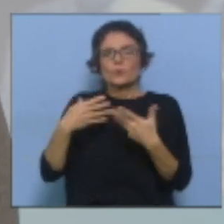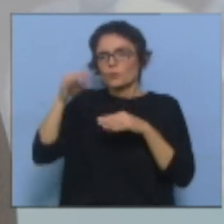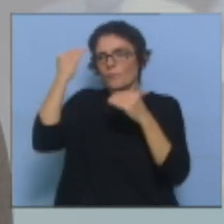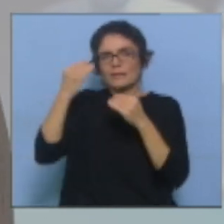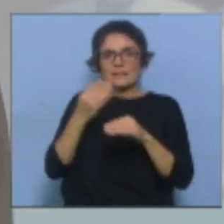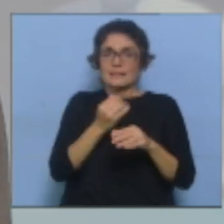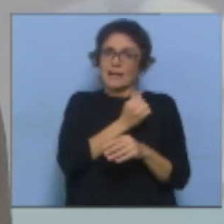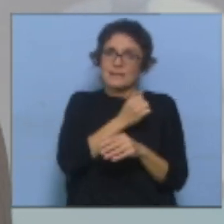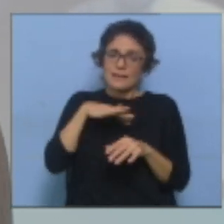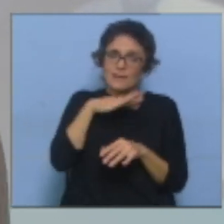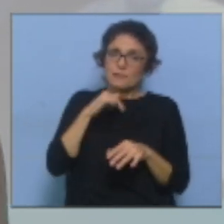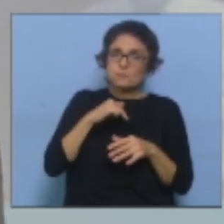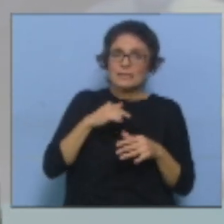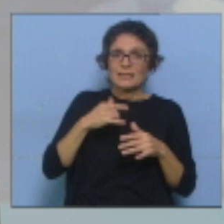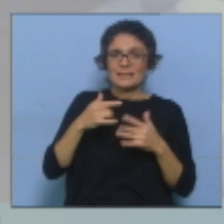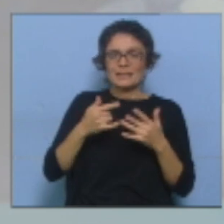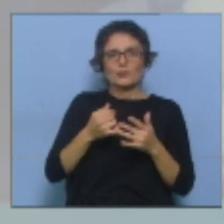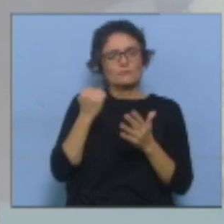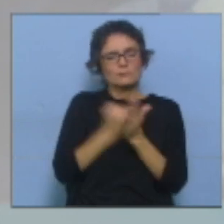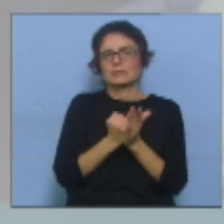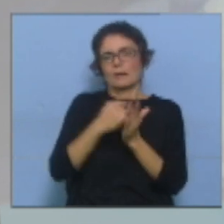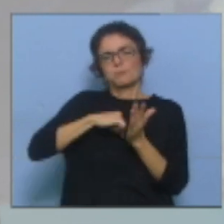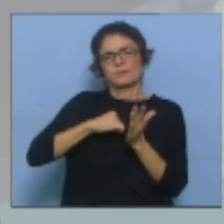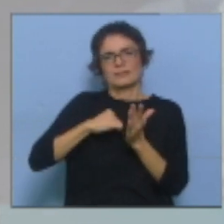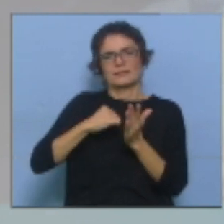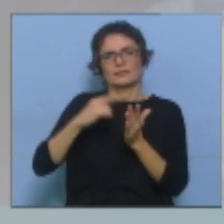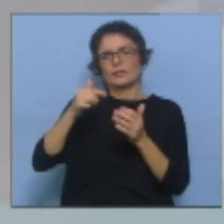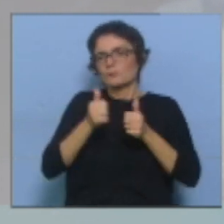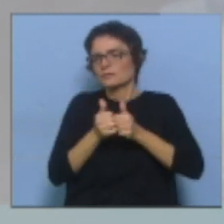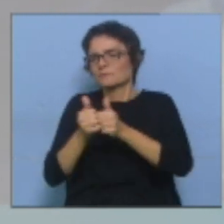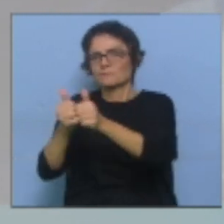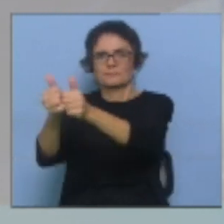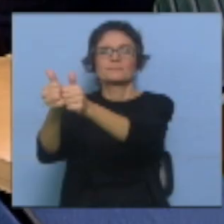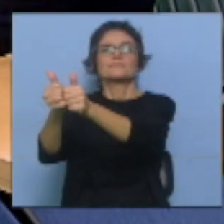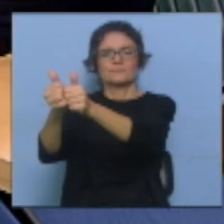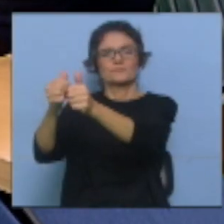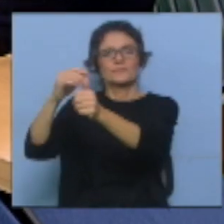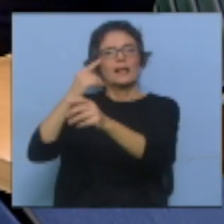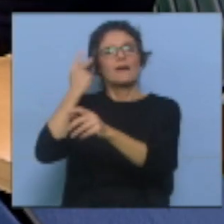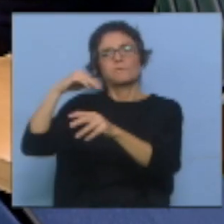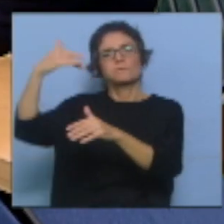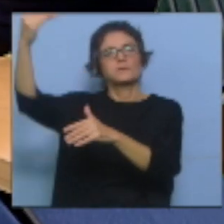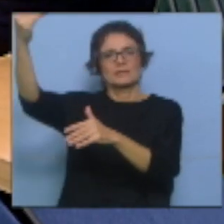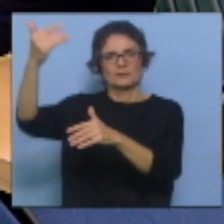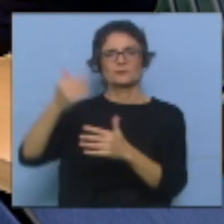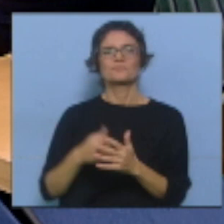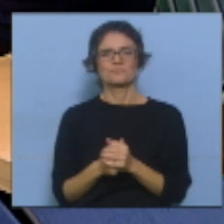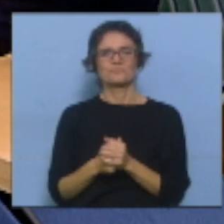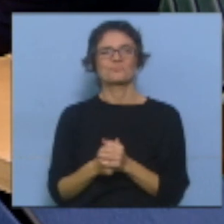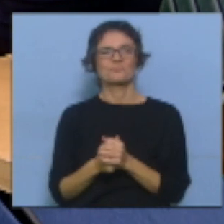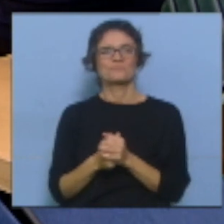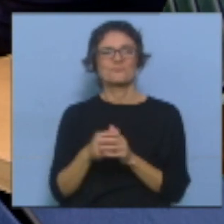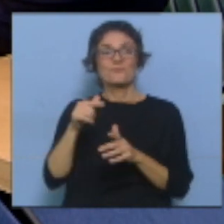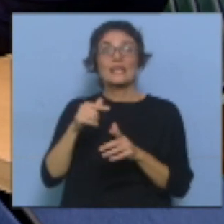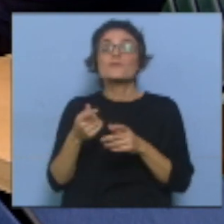ficou a marcar a vida e esperamos... É uma marca que fica. Este Nazareno é esta marca tão grande que fica nas origens. Isto foi tudo feito com a cumplicidade